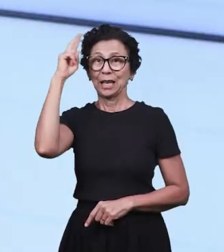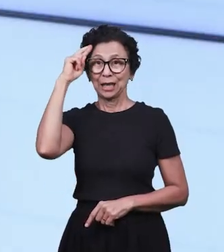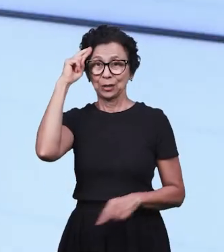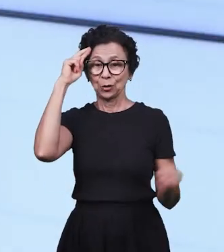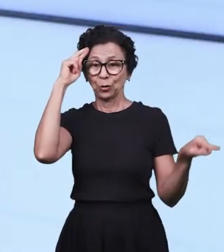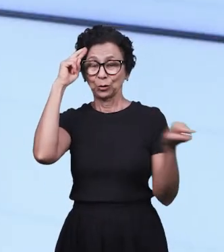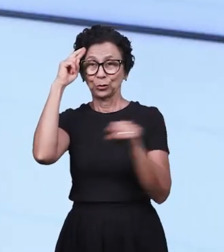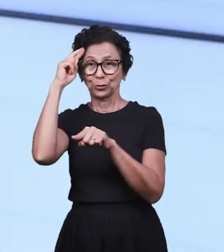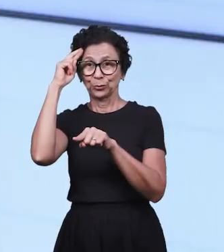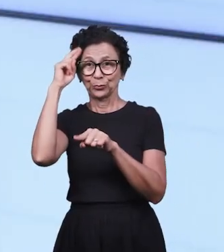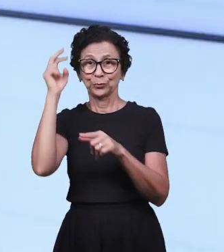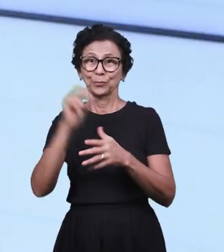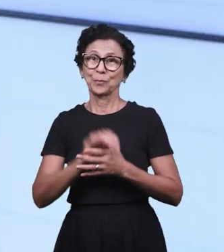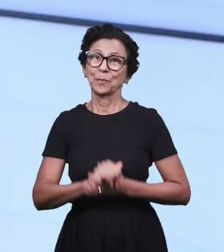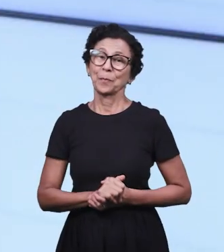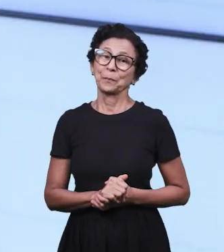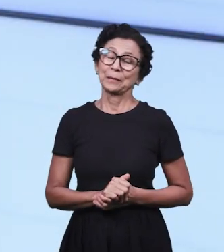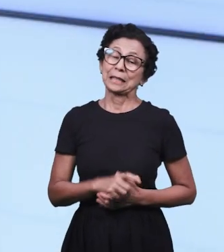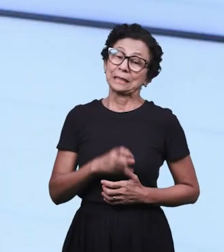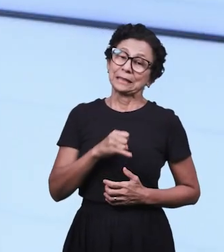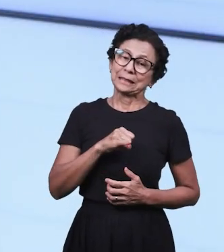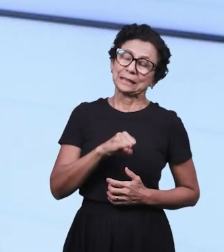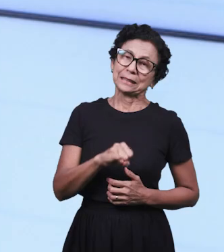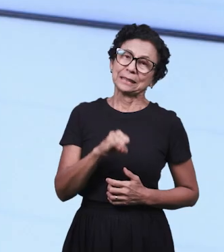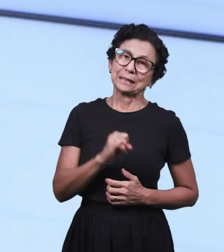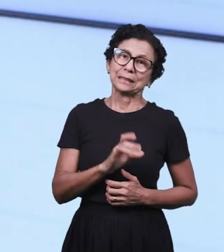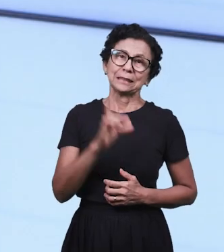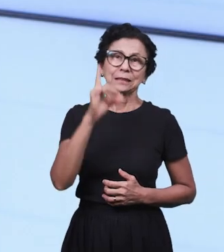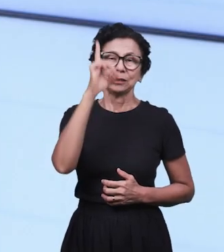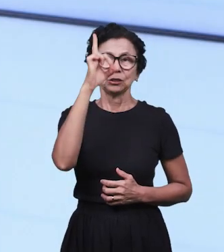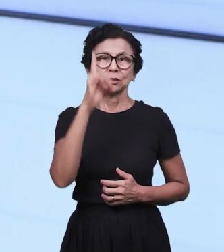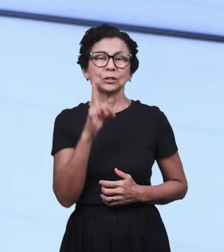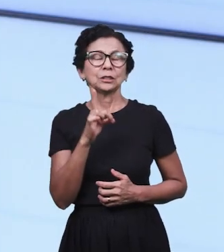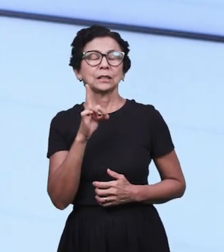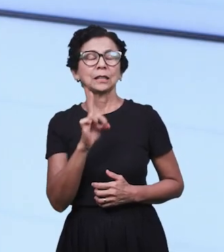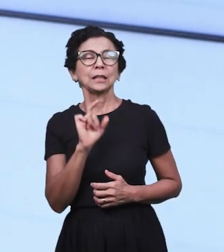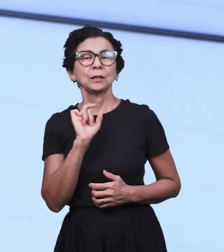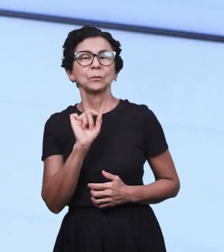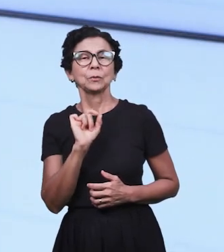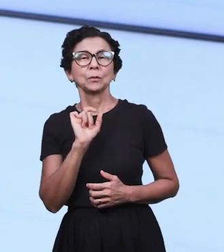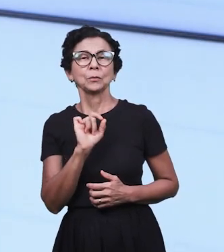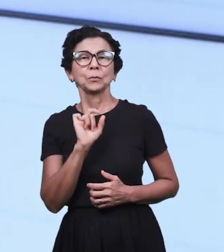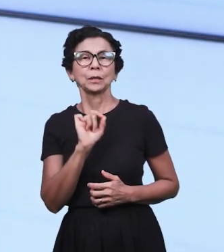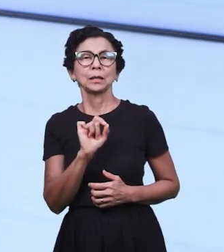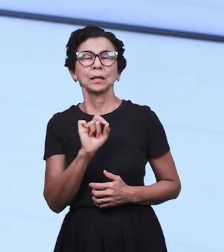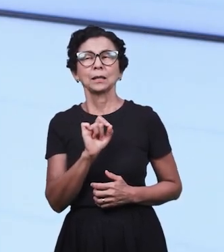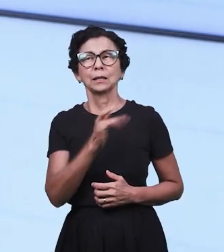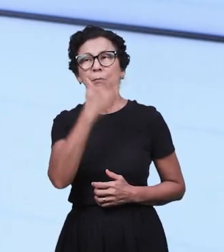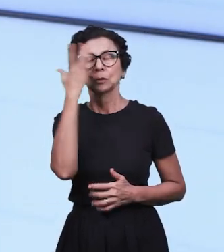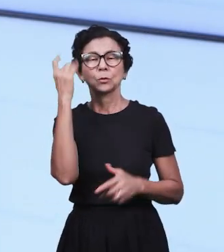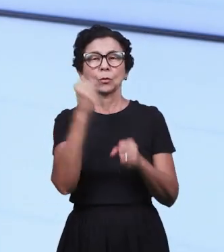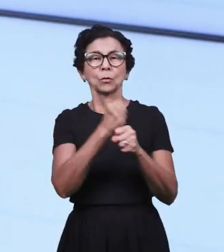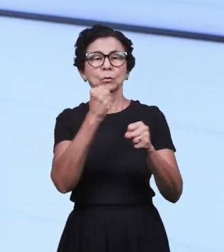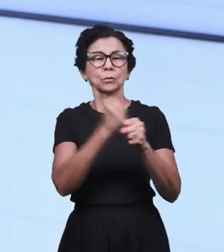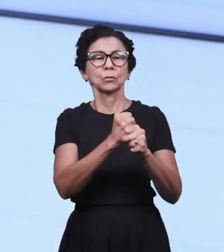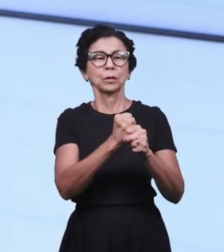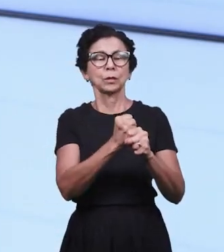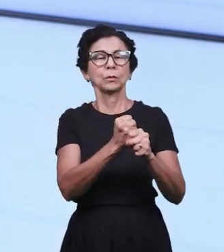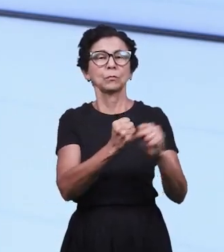teria seria o de buscar uma compensação